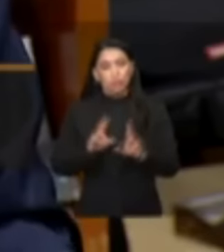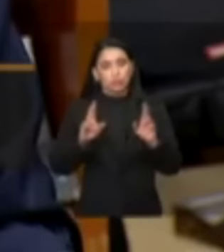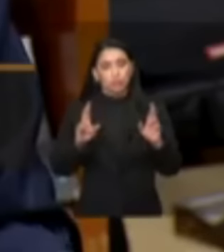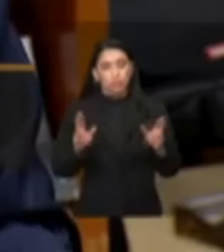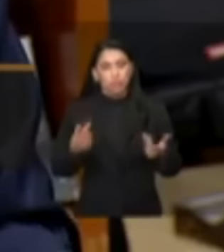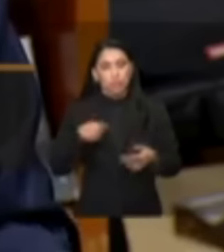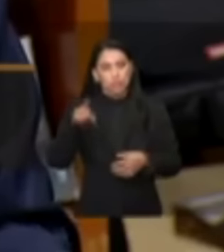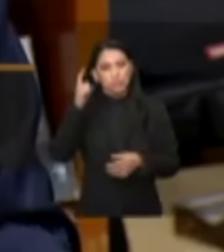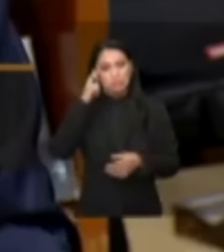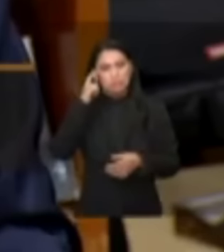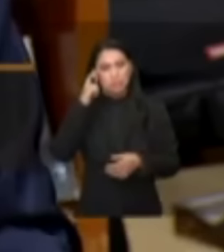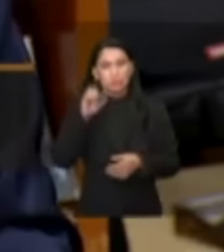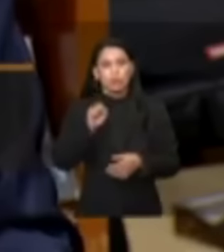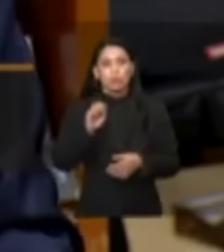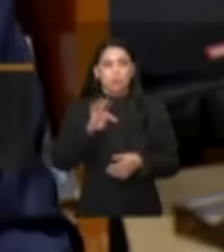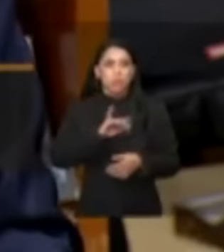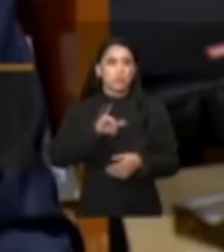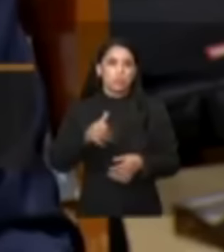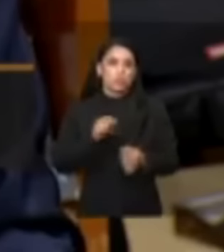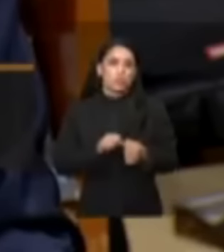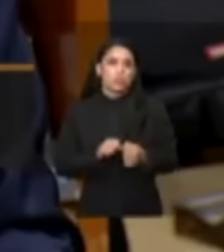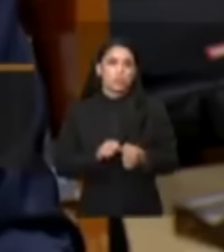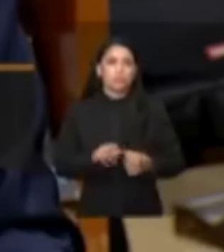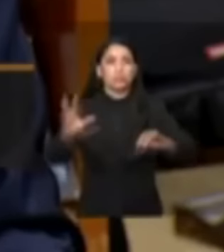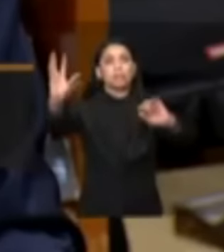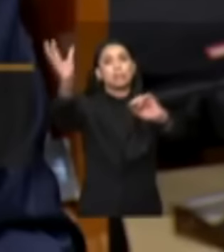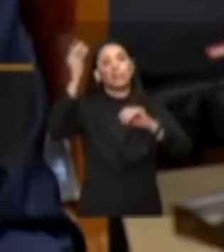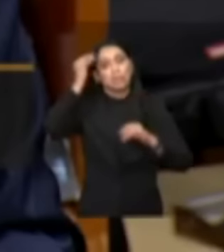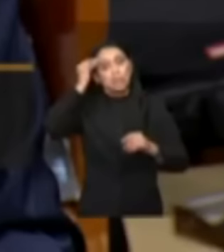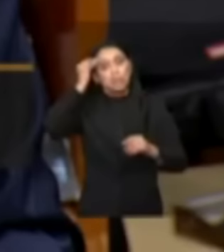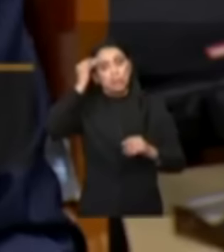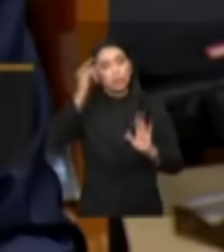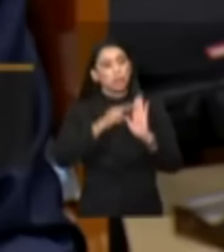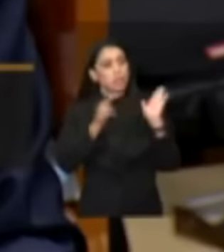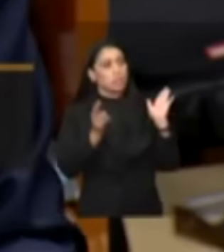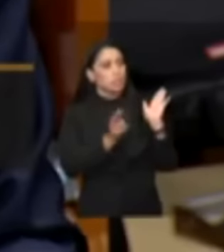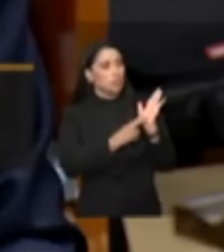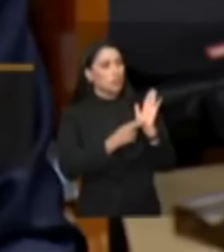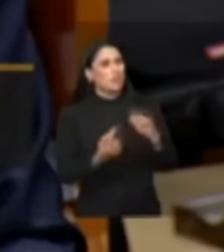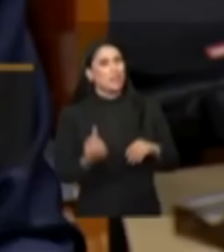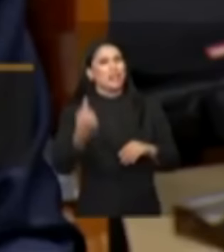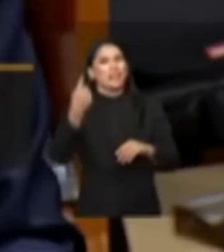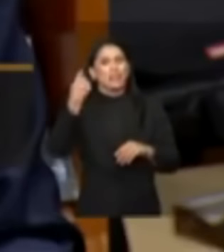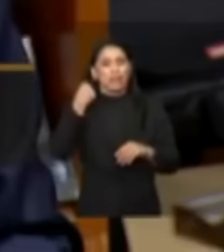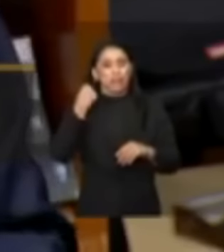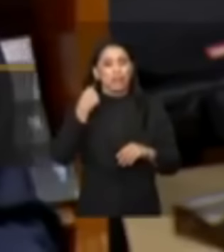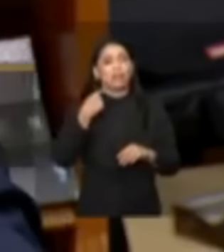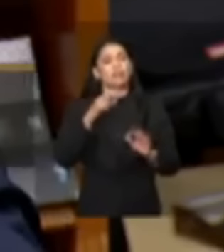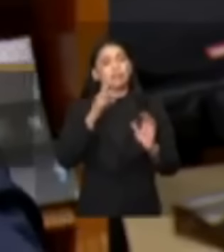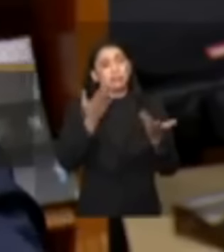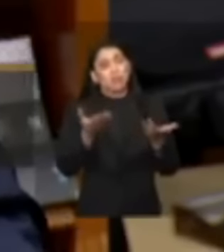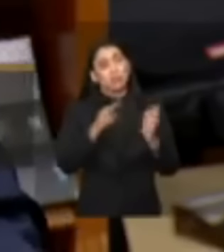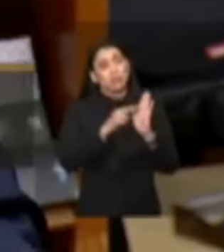exatamente isso que fez o Superior Tribunal de Justiça entendeu que esta Norma naquela incidência era uma